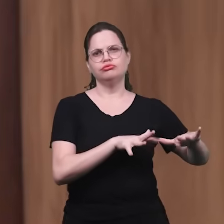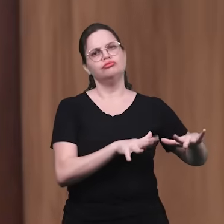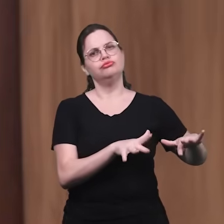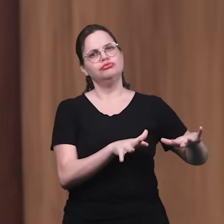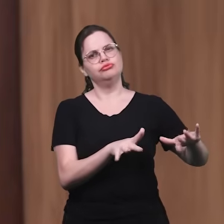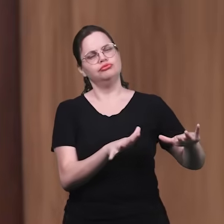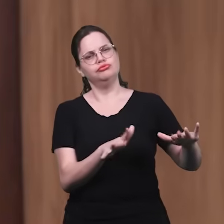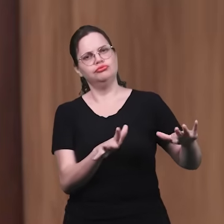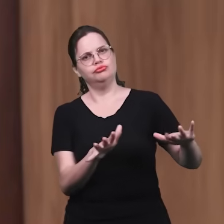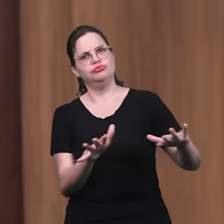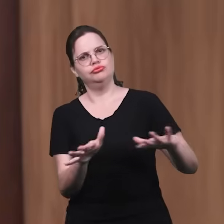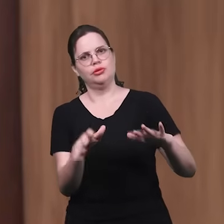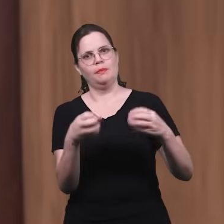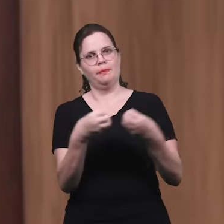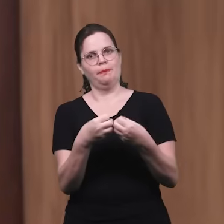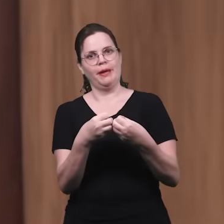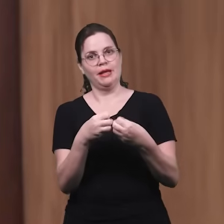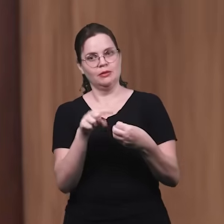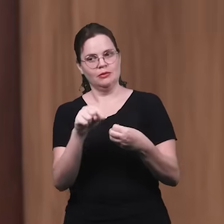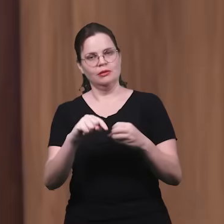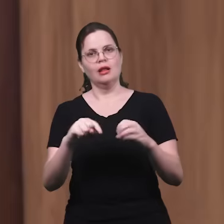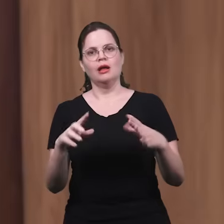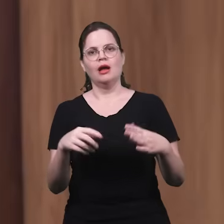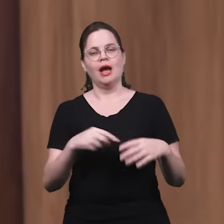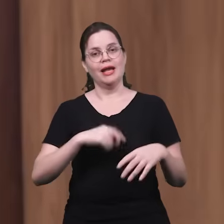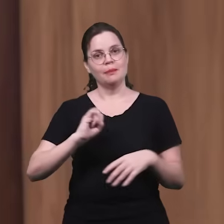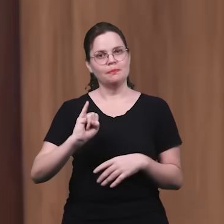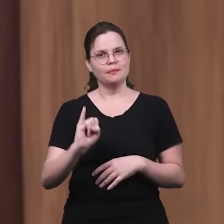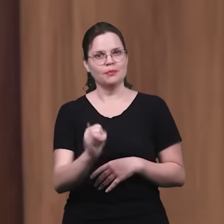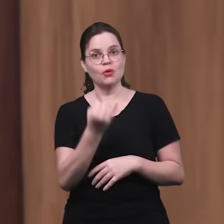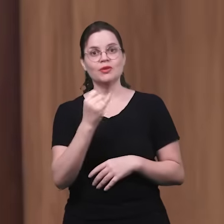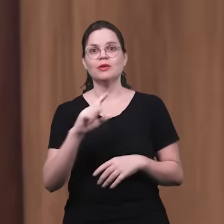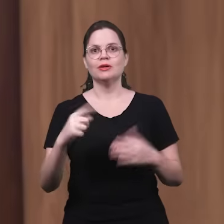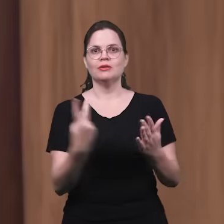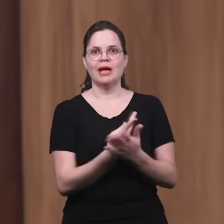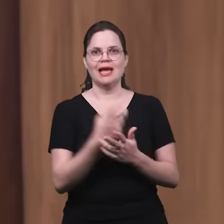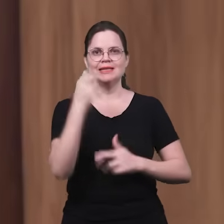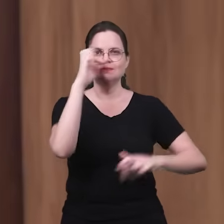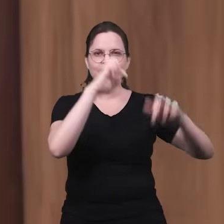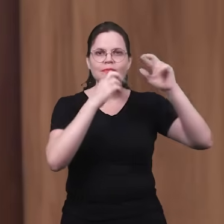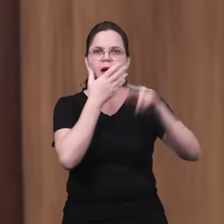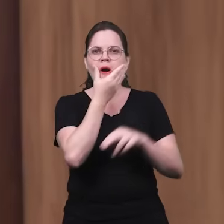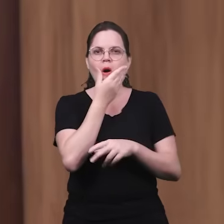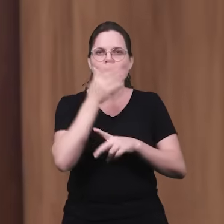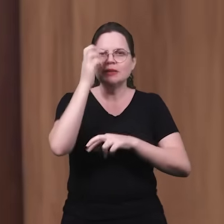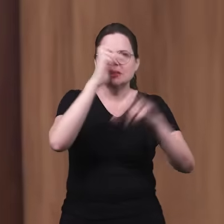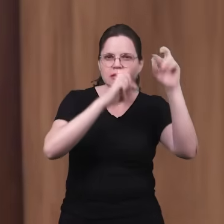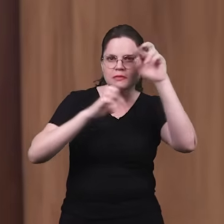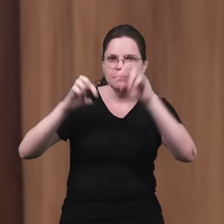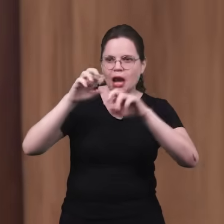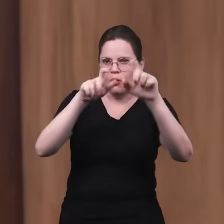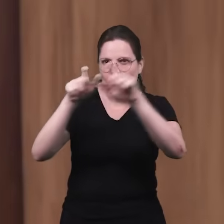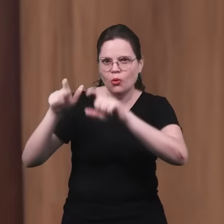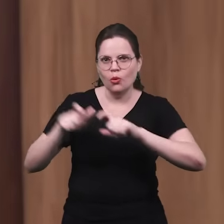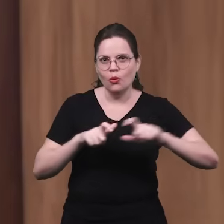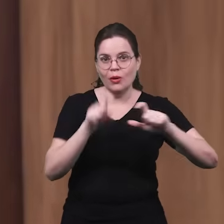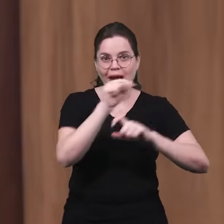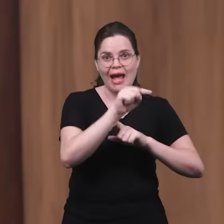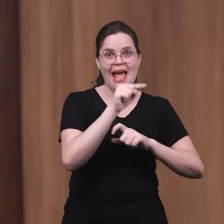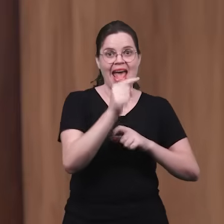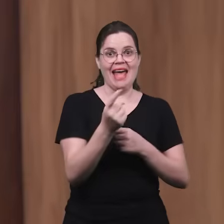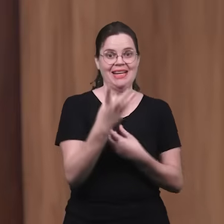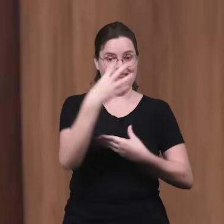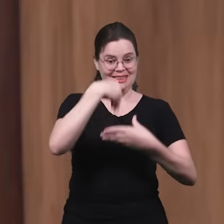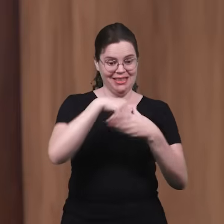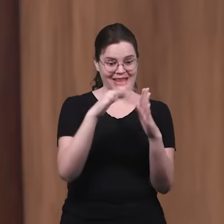povo do Senhor naquela cidade, então ela aproveitou a oportunidade e ela escondeu na casa dela os espias mensageiros.